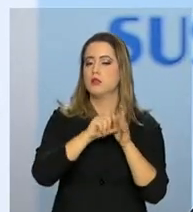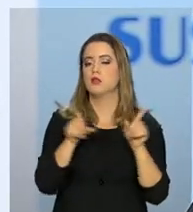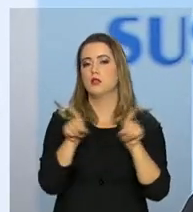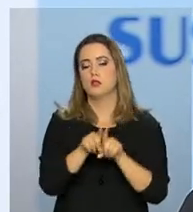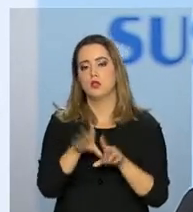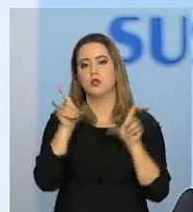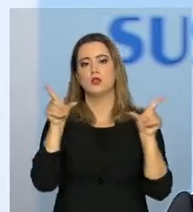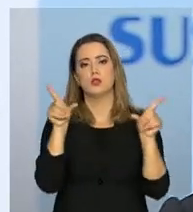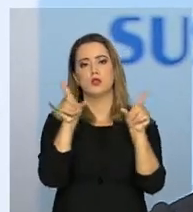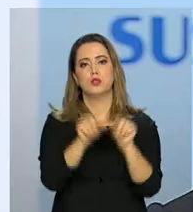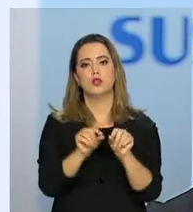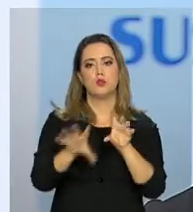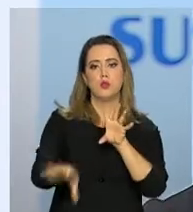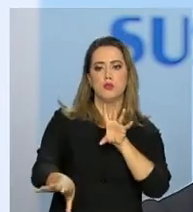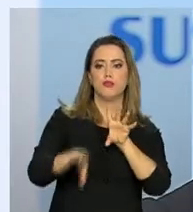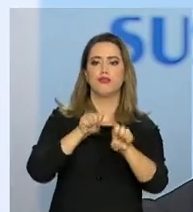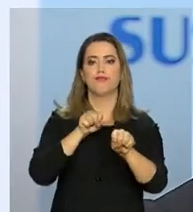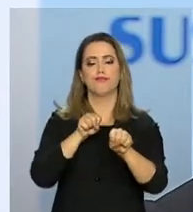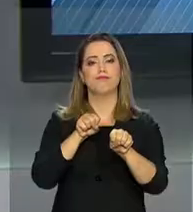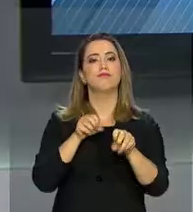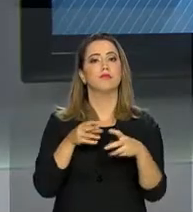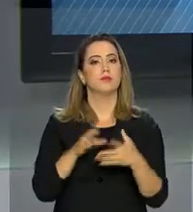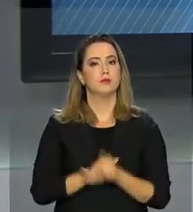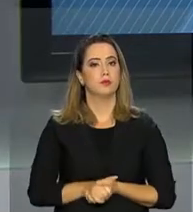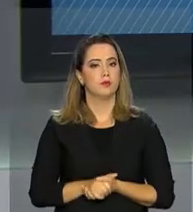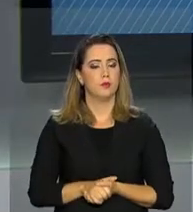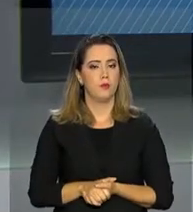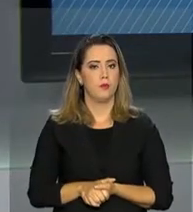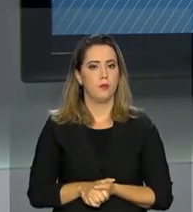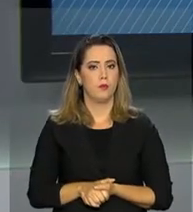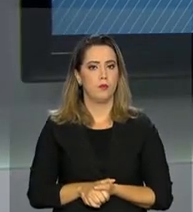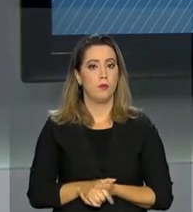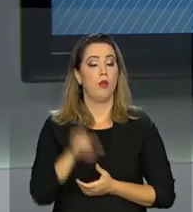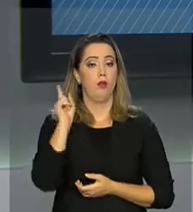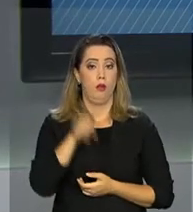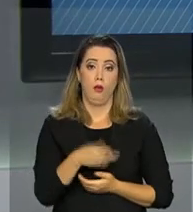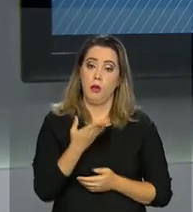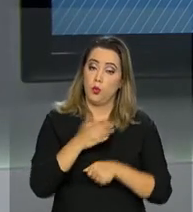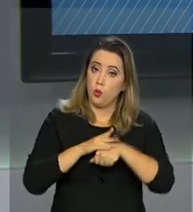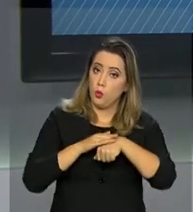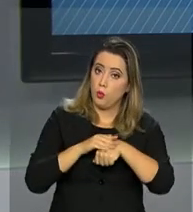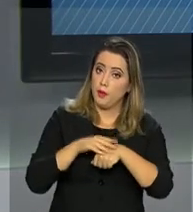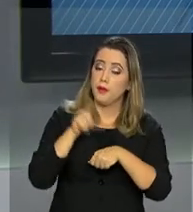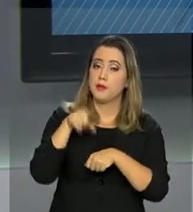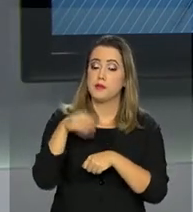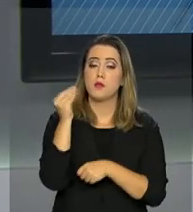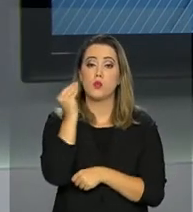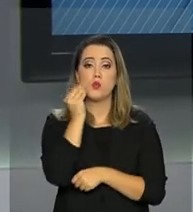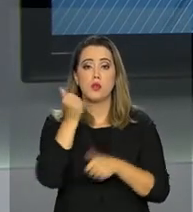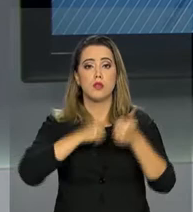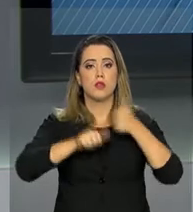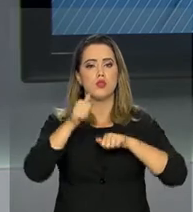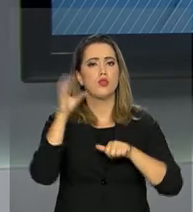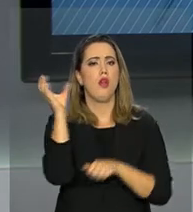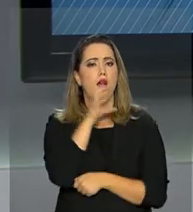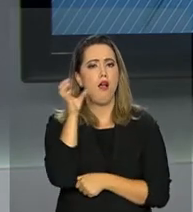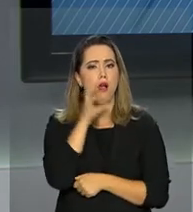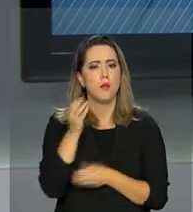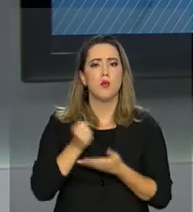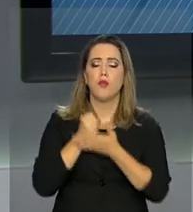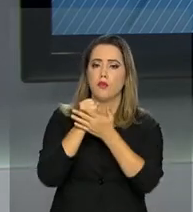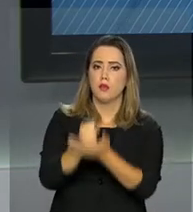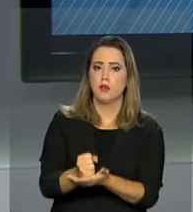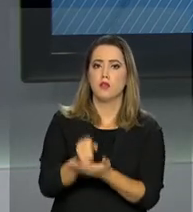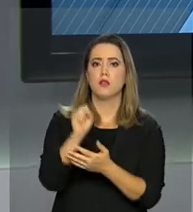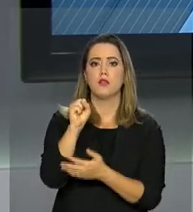a transmissão de mãe para filho a sífilis é diagnosticada com o teste rápido disponível no sistema único de